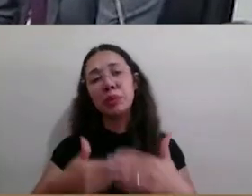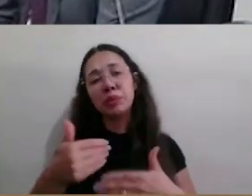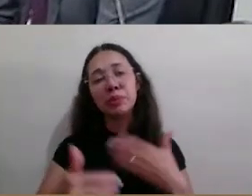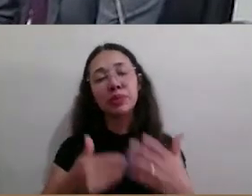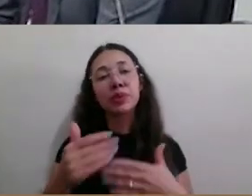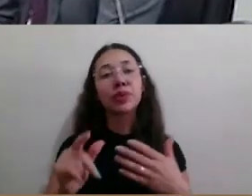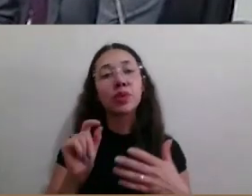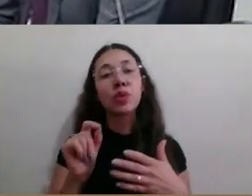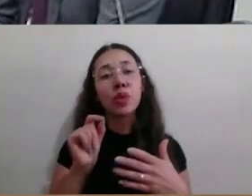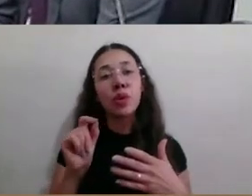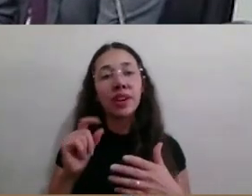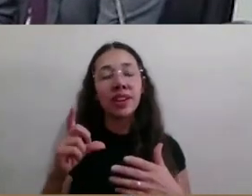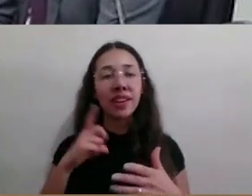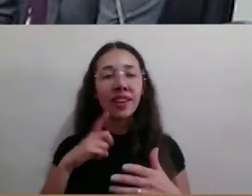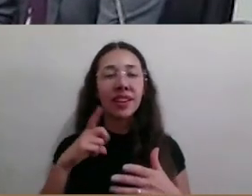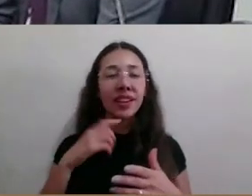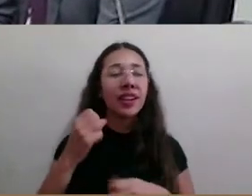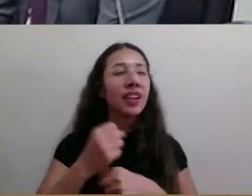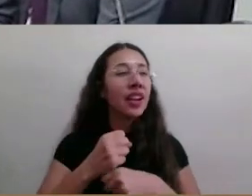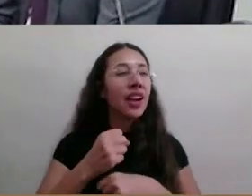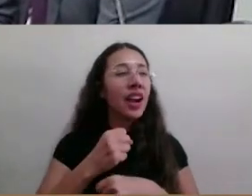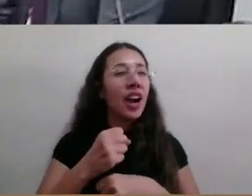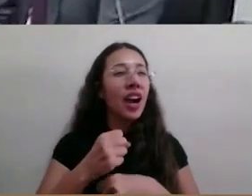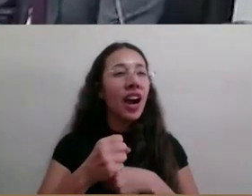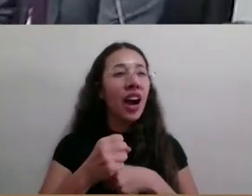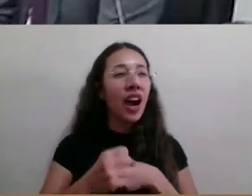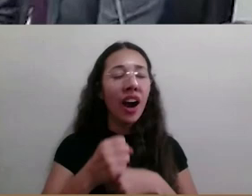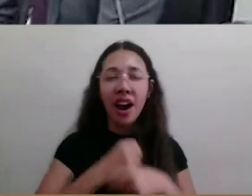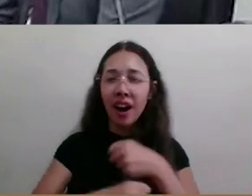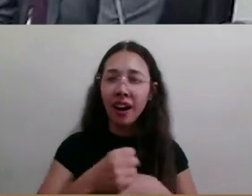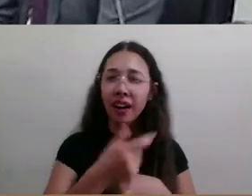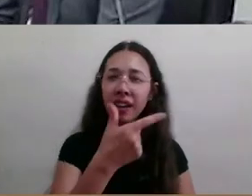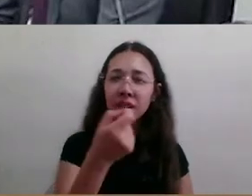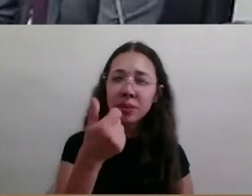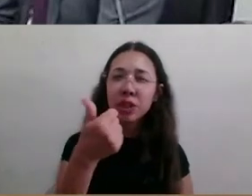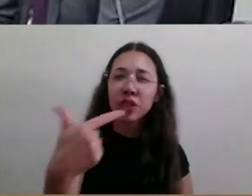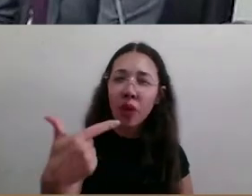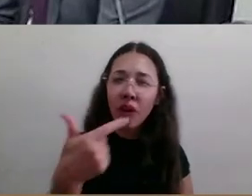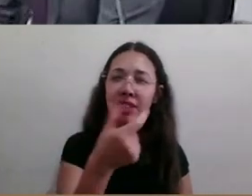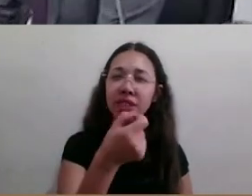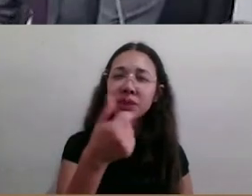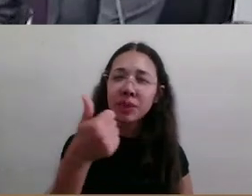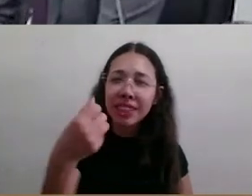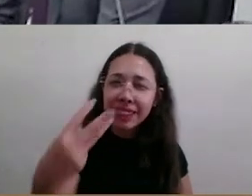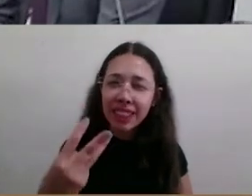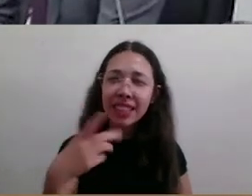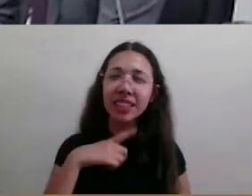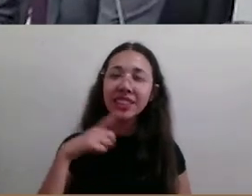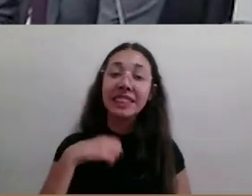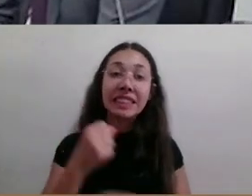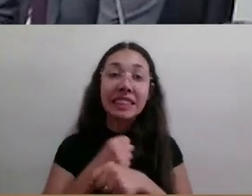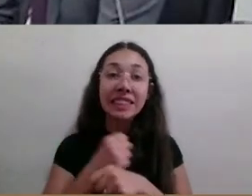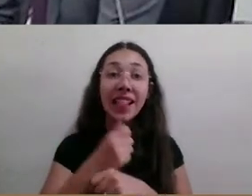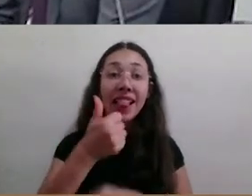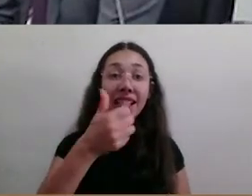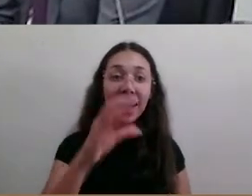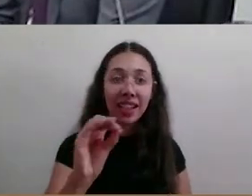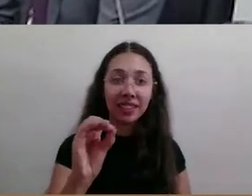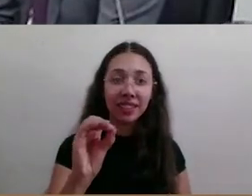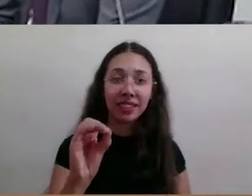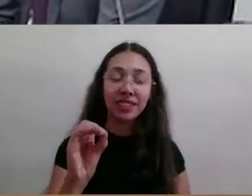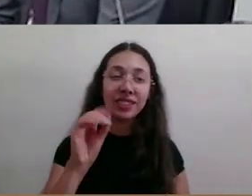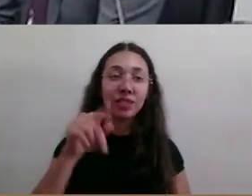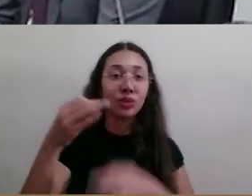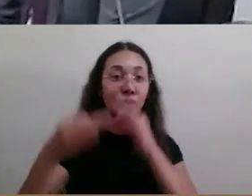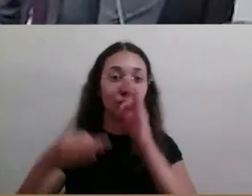quando tínhamos, em 2012, 2013, tínhamos 10 anos de juizado, eu estava